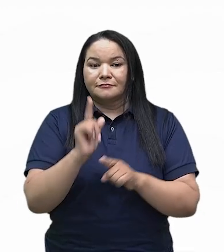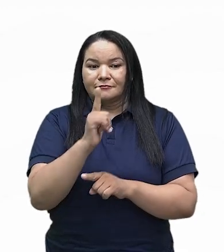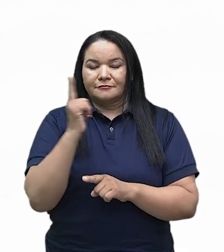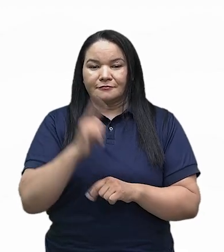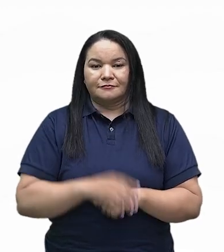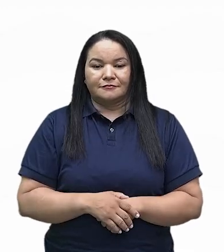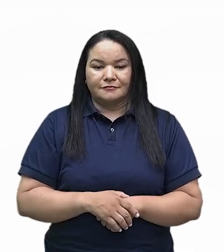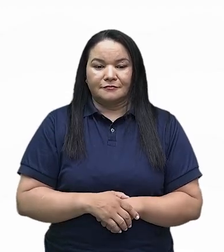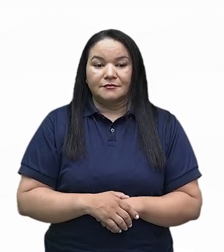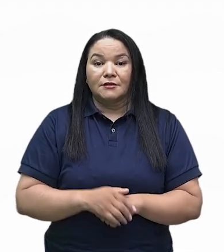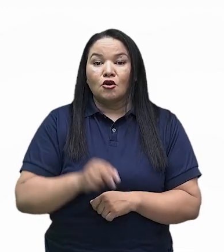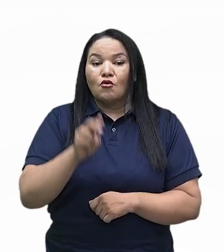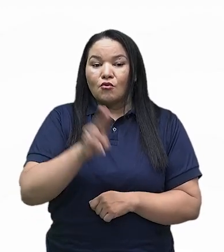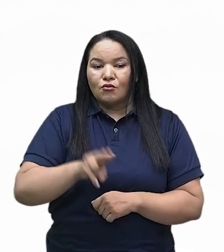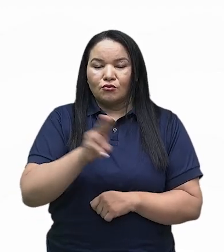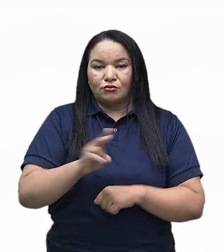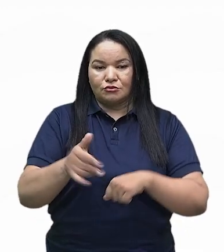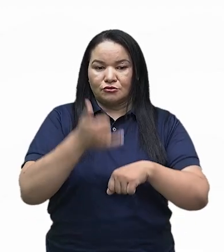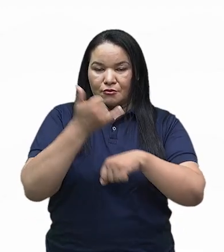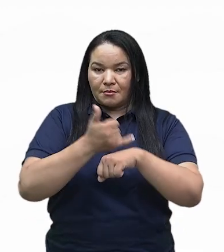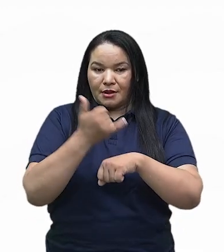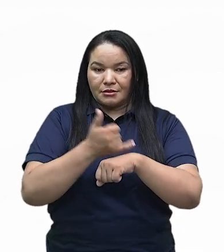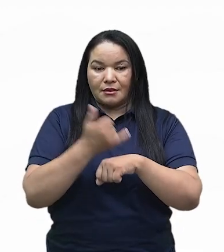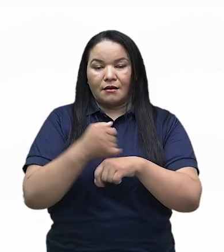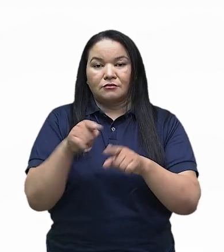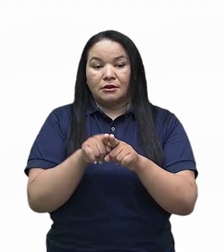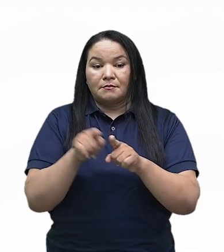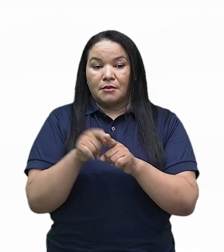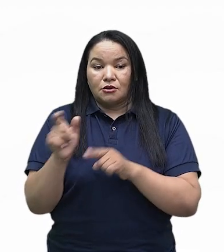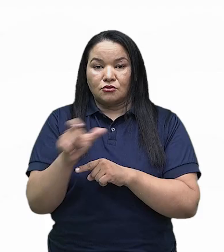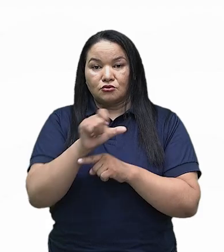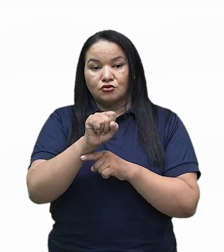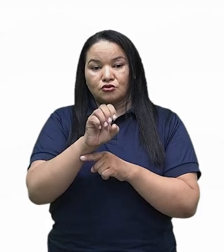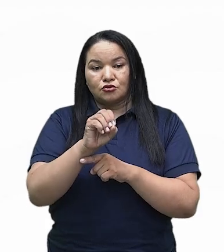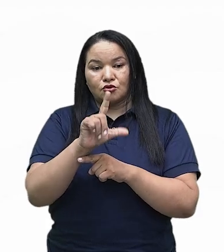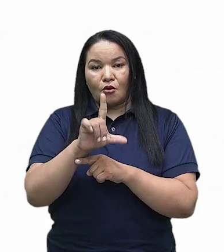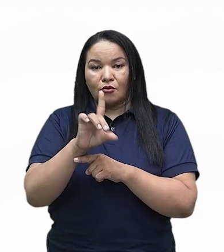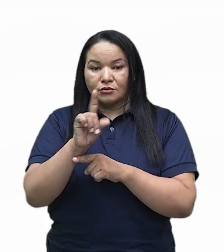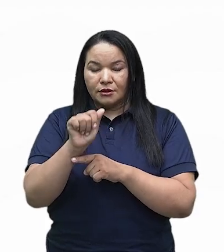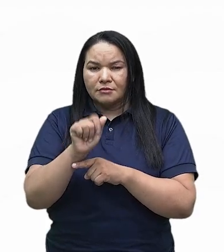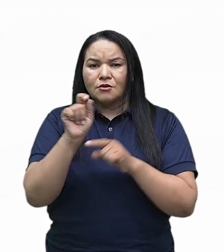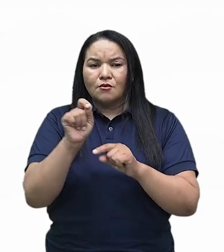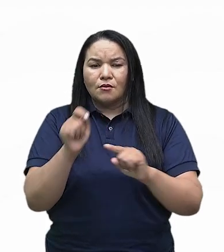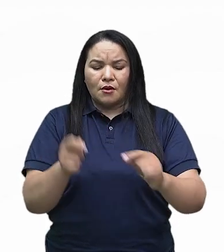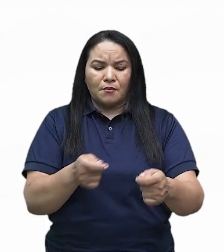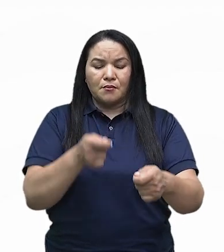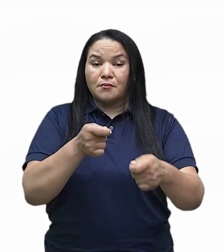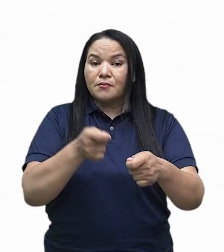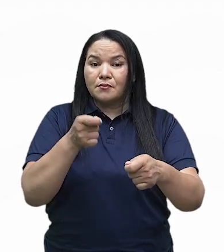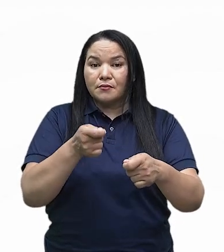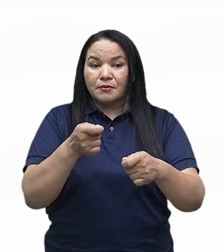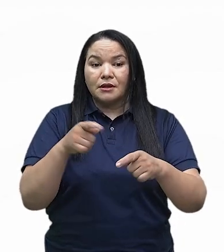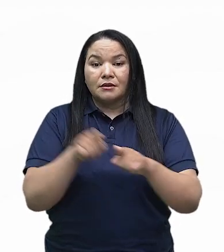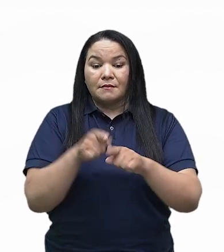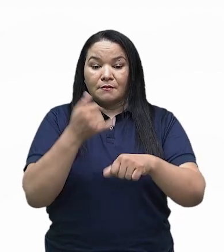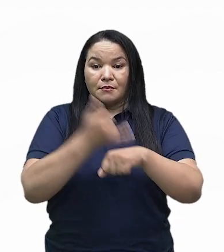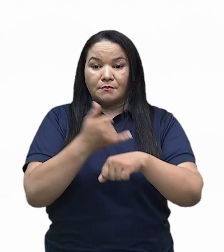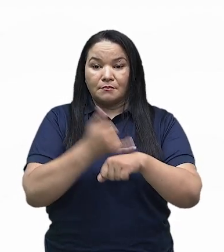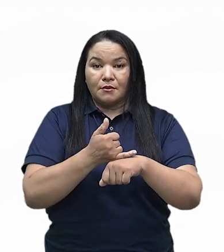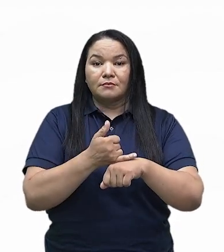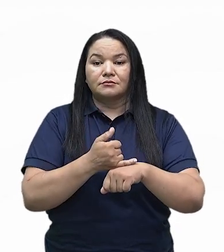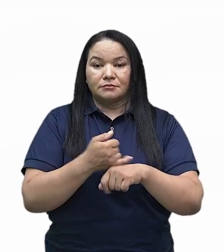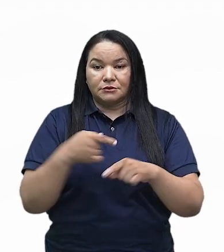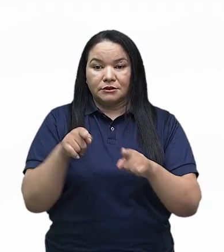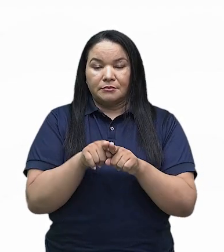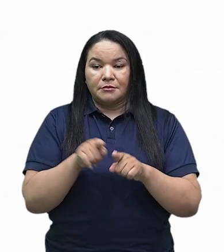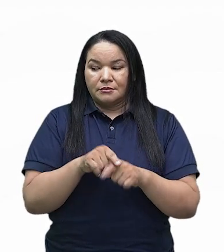nós temos é o uso de metais e solda, tá? Então, a solda de estânio, né, que ela tem um ponto de